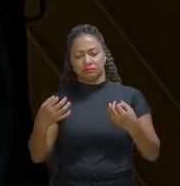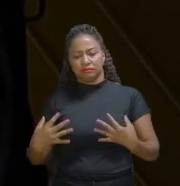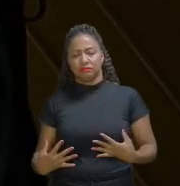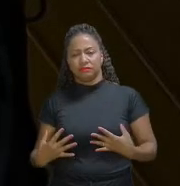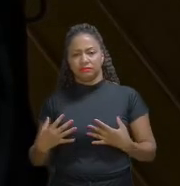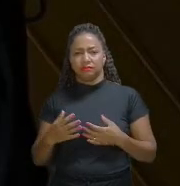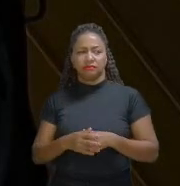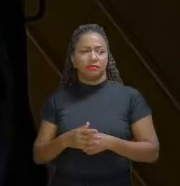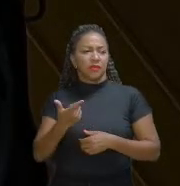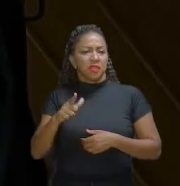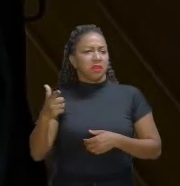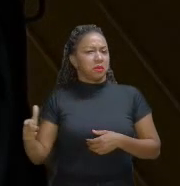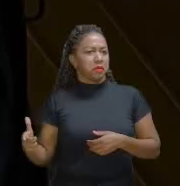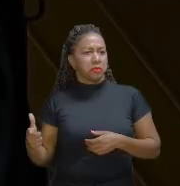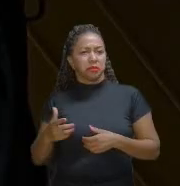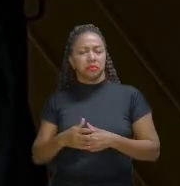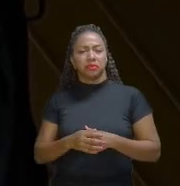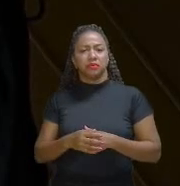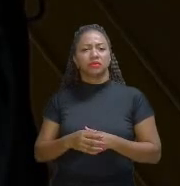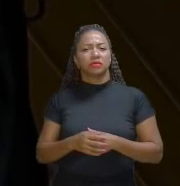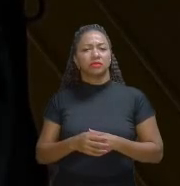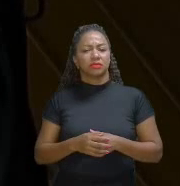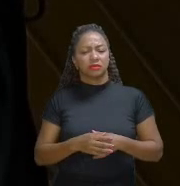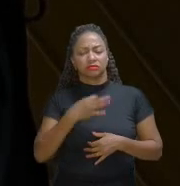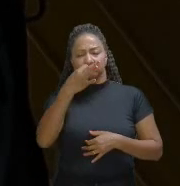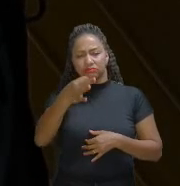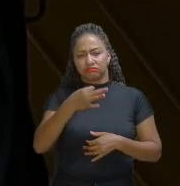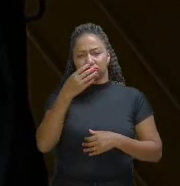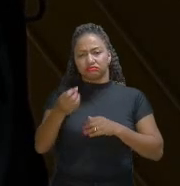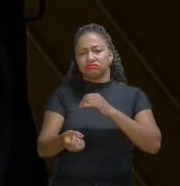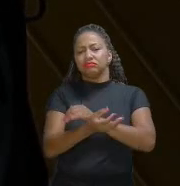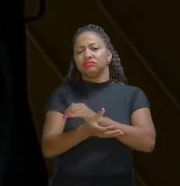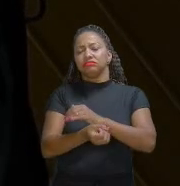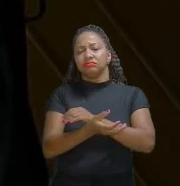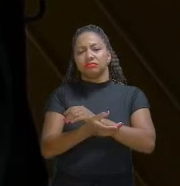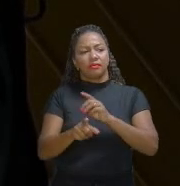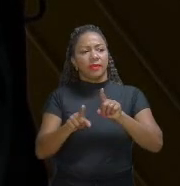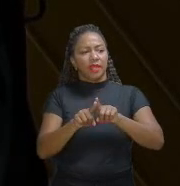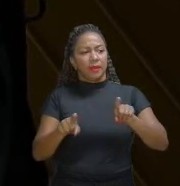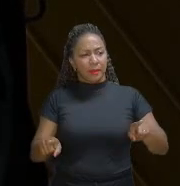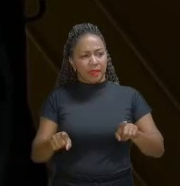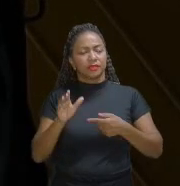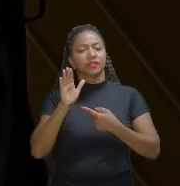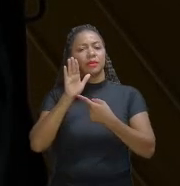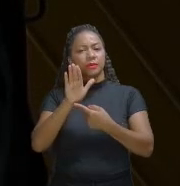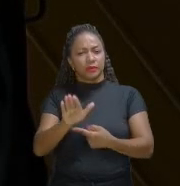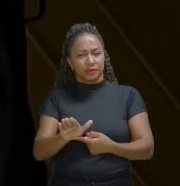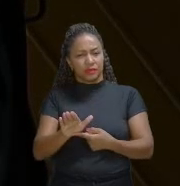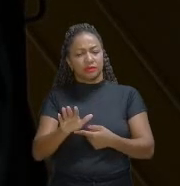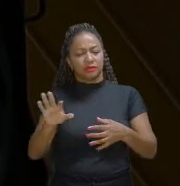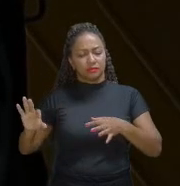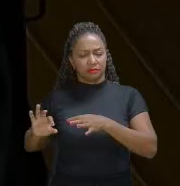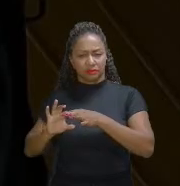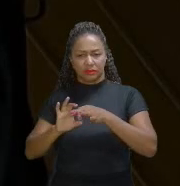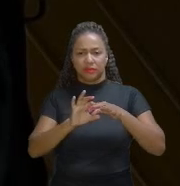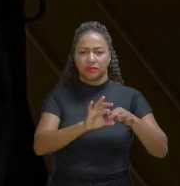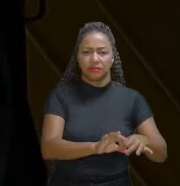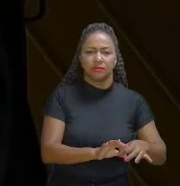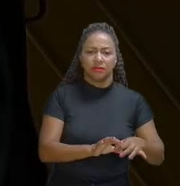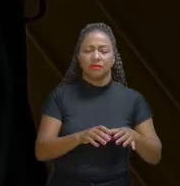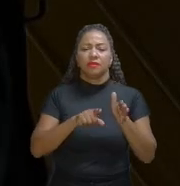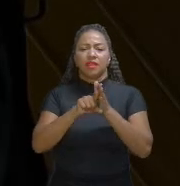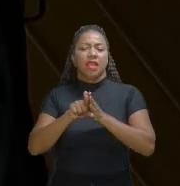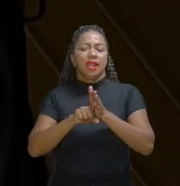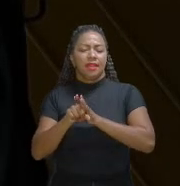Ou seja, não se trata de hipótese de presunção absoluta de fraude, mas de indício que deve ser contextualizado e confirmado mediante